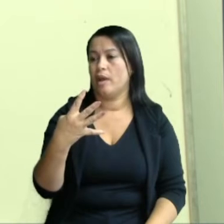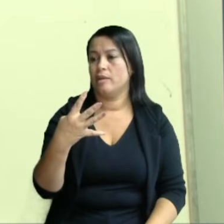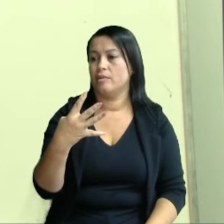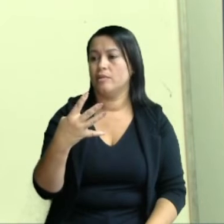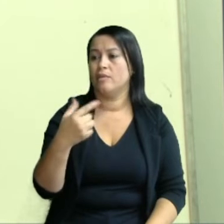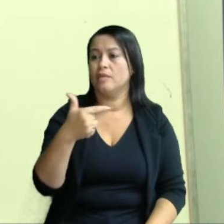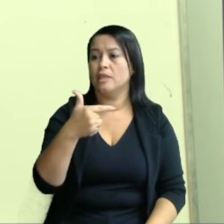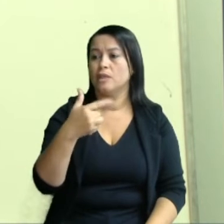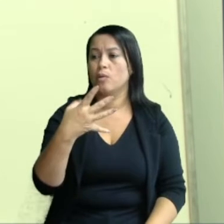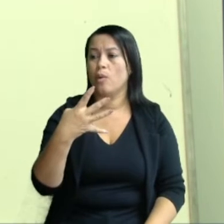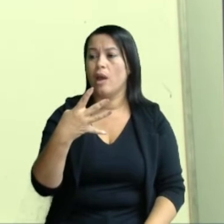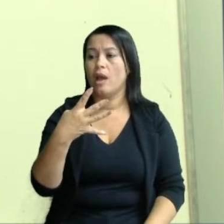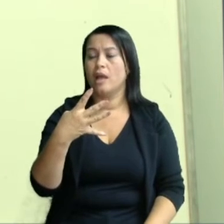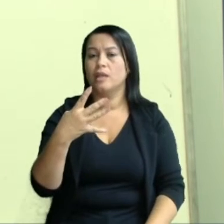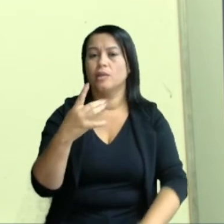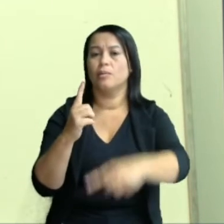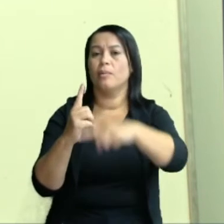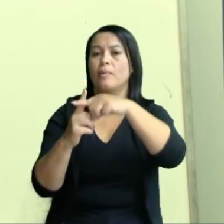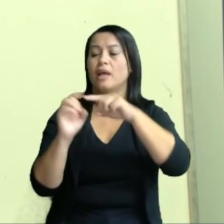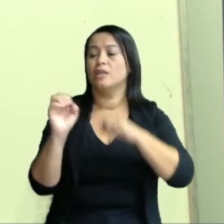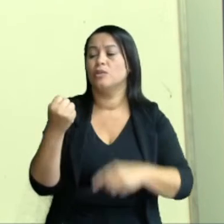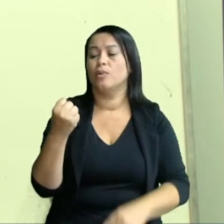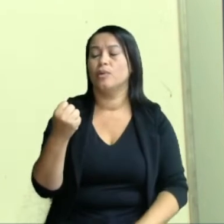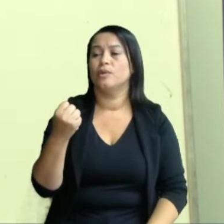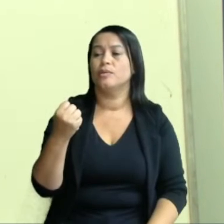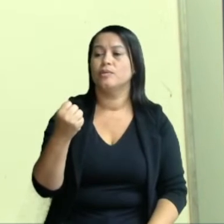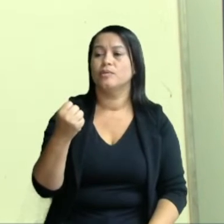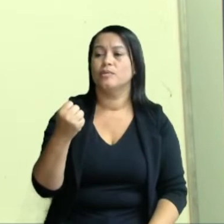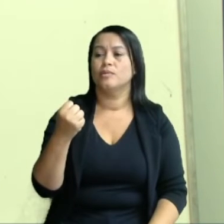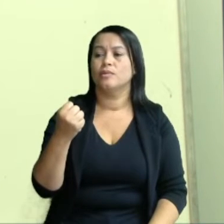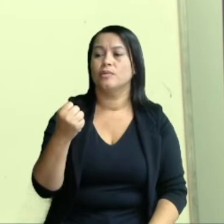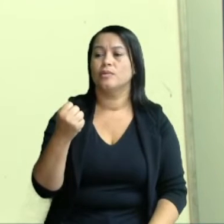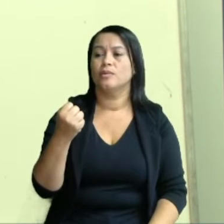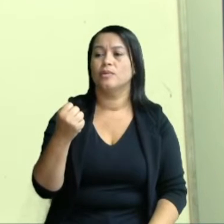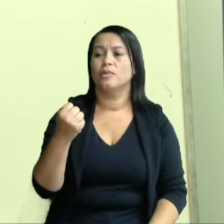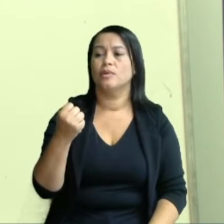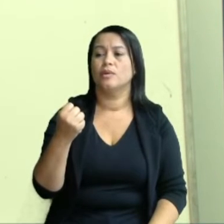24. 24 mais 8.